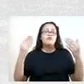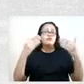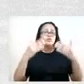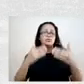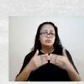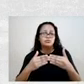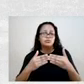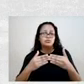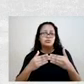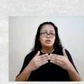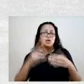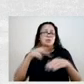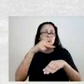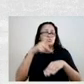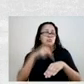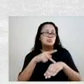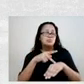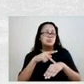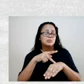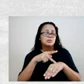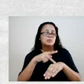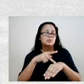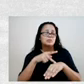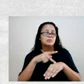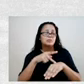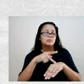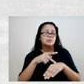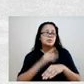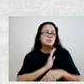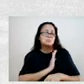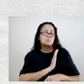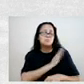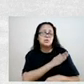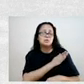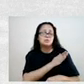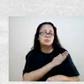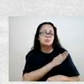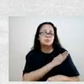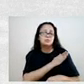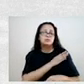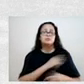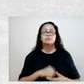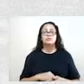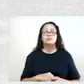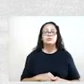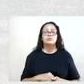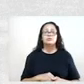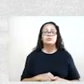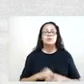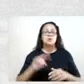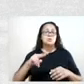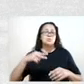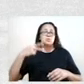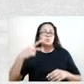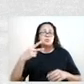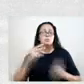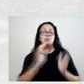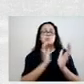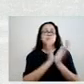das fronteiras entre os dois países. Atitudes de preconceito como essas descritas tornam os